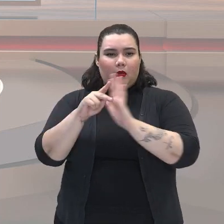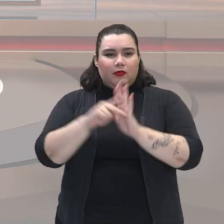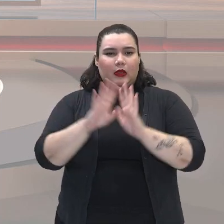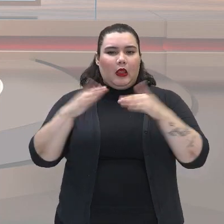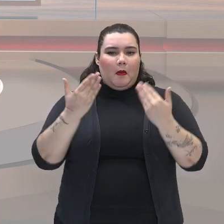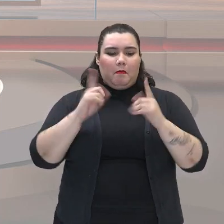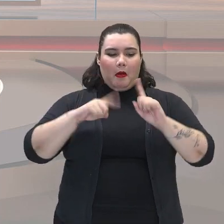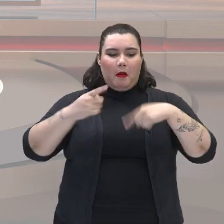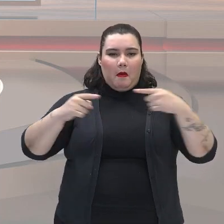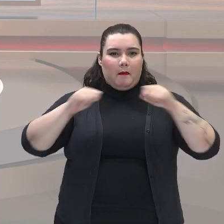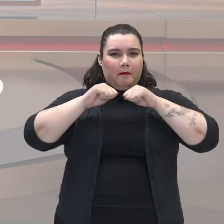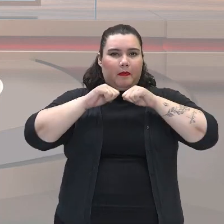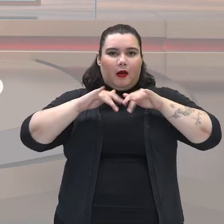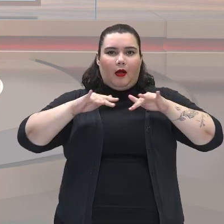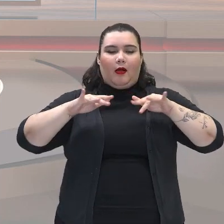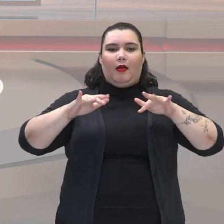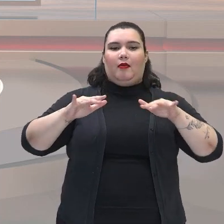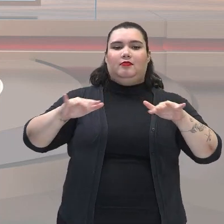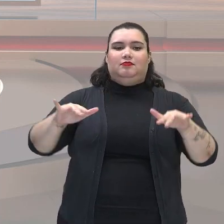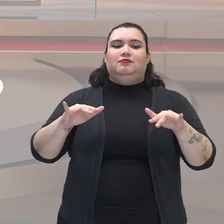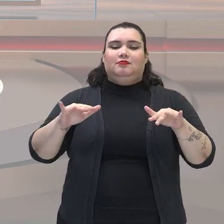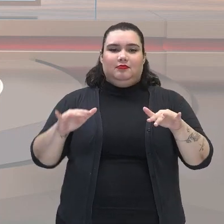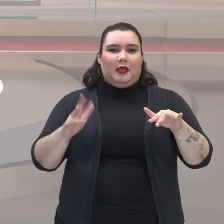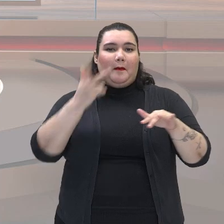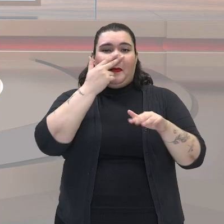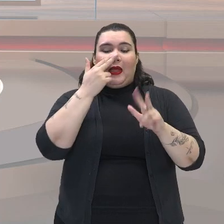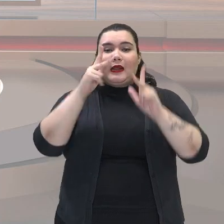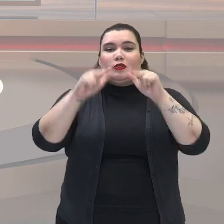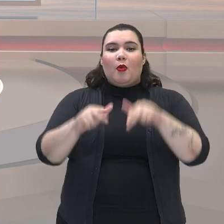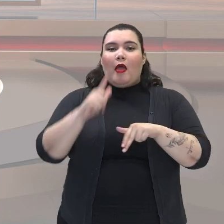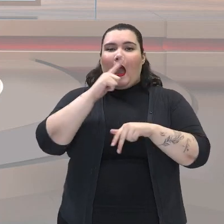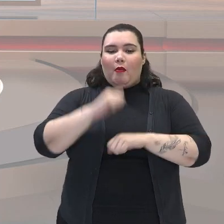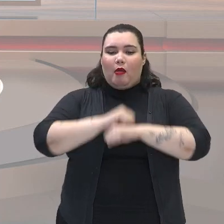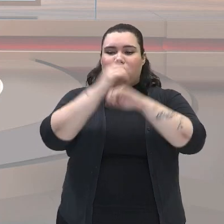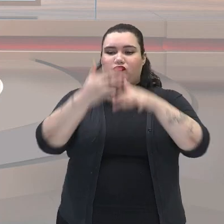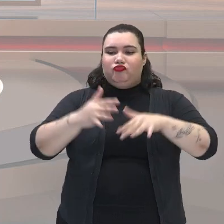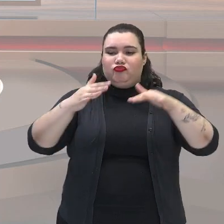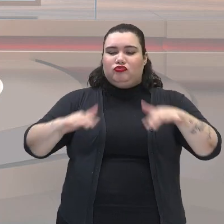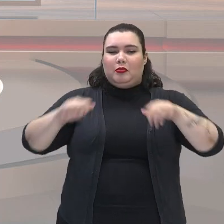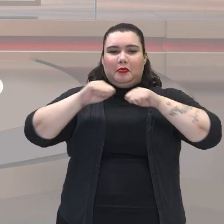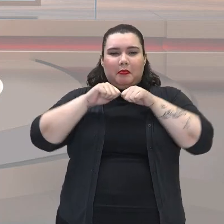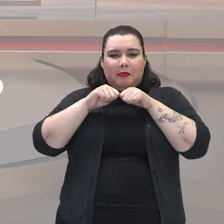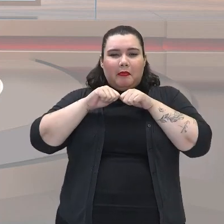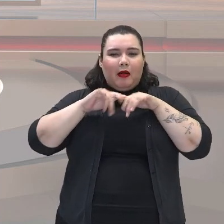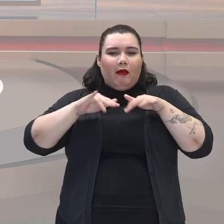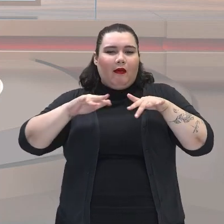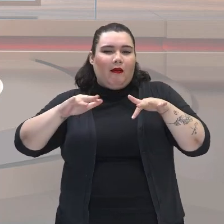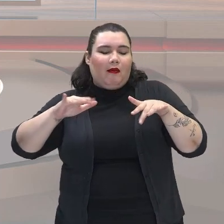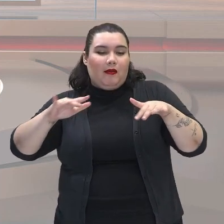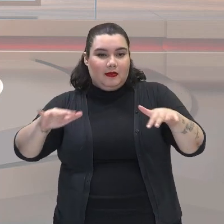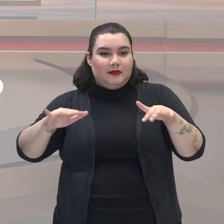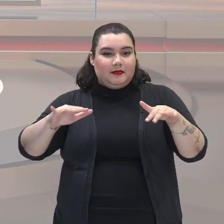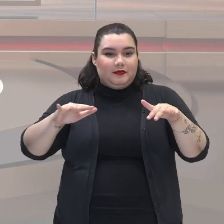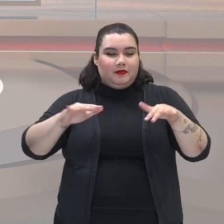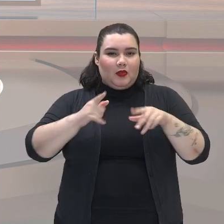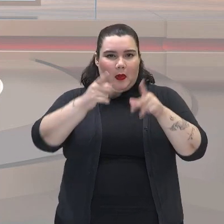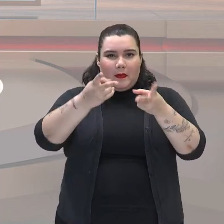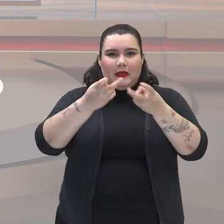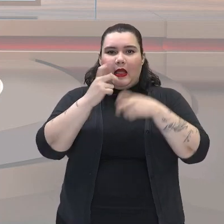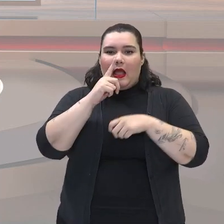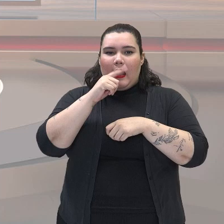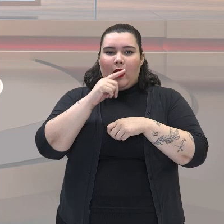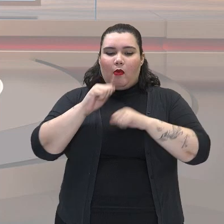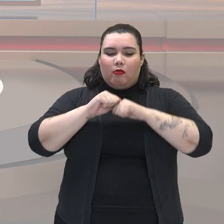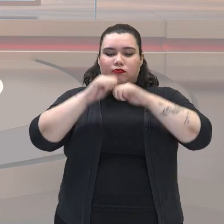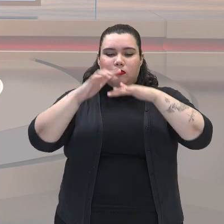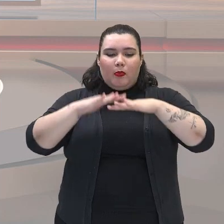ela vai ganhando força, e vai ganhando, como uma onda, ó, ela vai se espalhando. Você já viu quando tem uma água parada e você